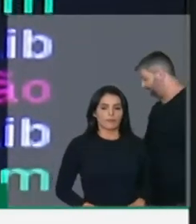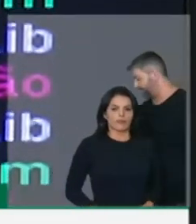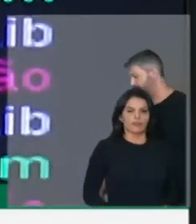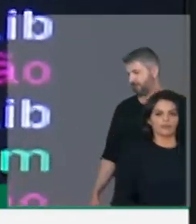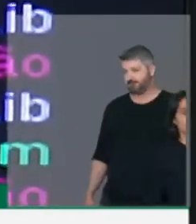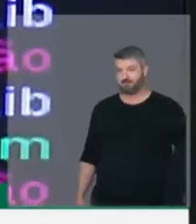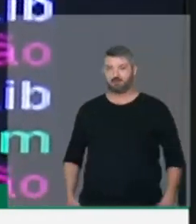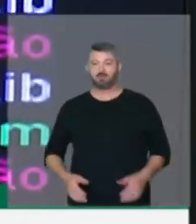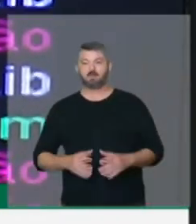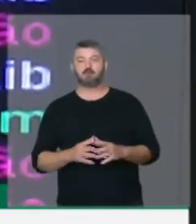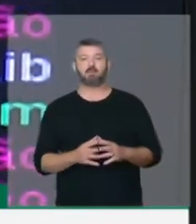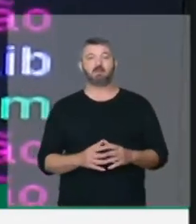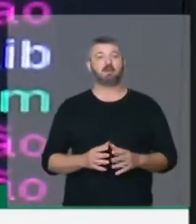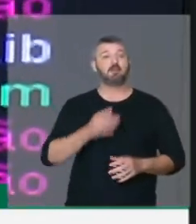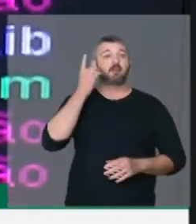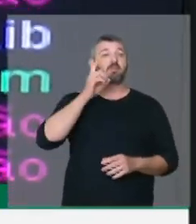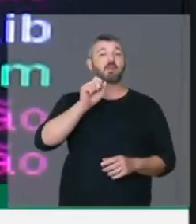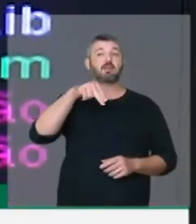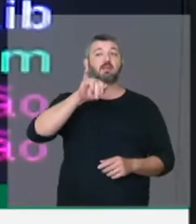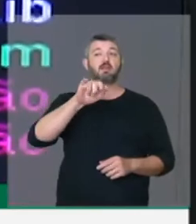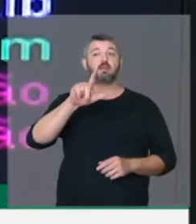O microfone, deputado Danilo.